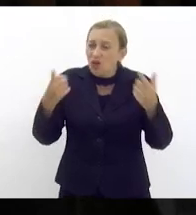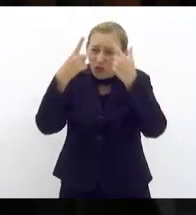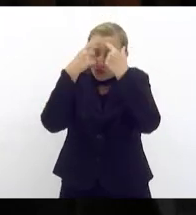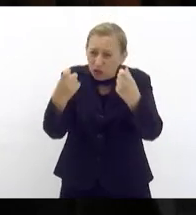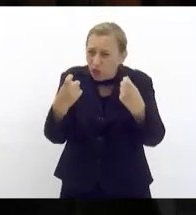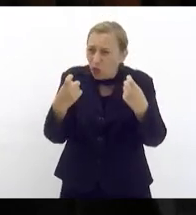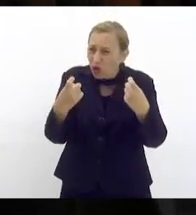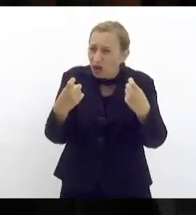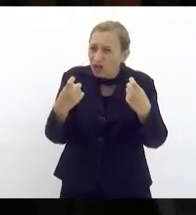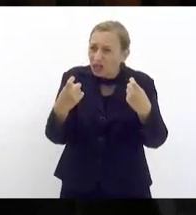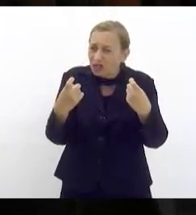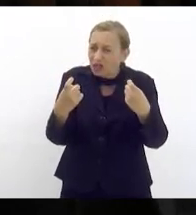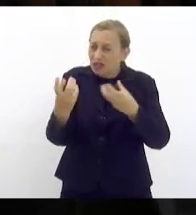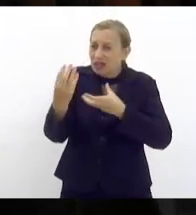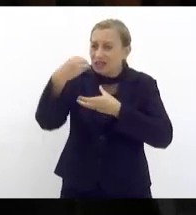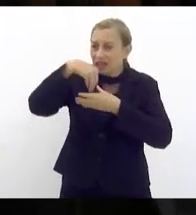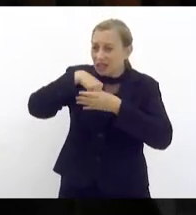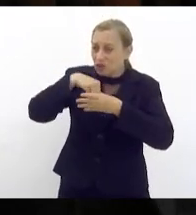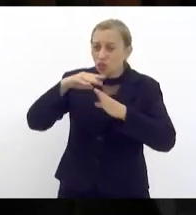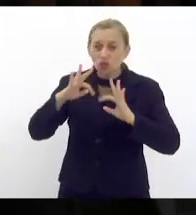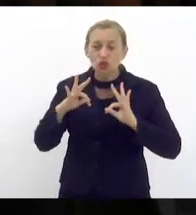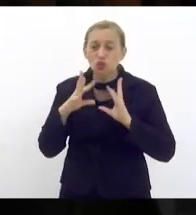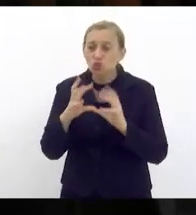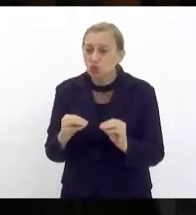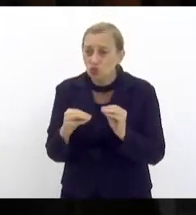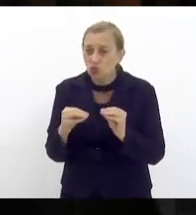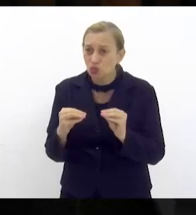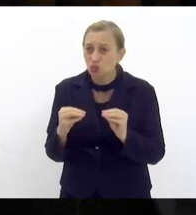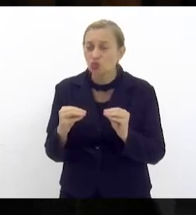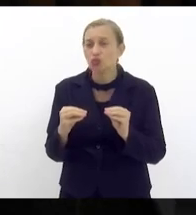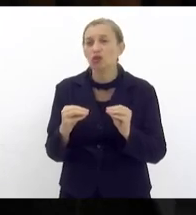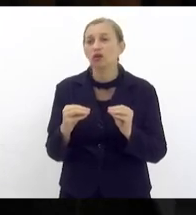que está embutida em tudo